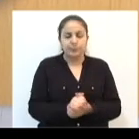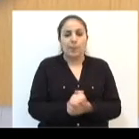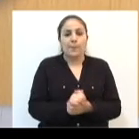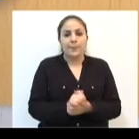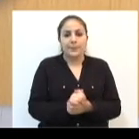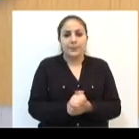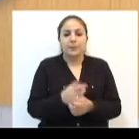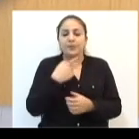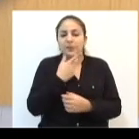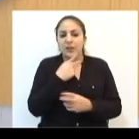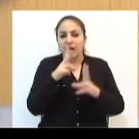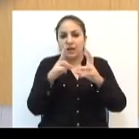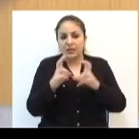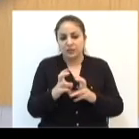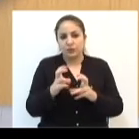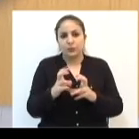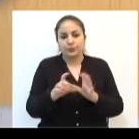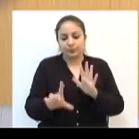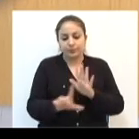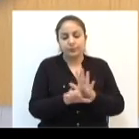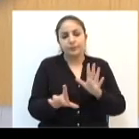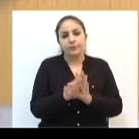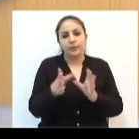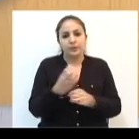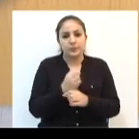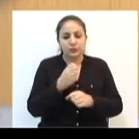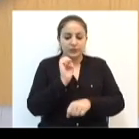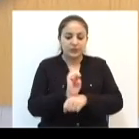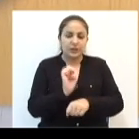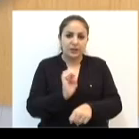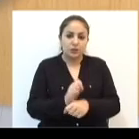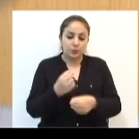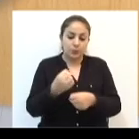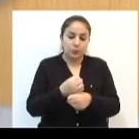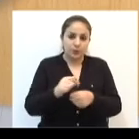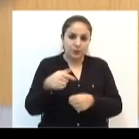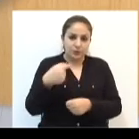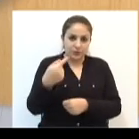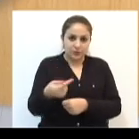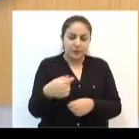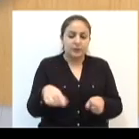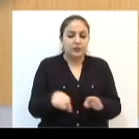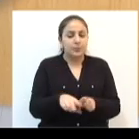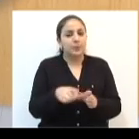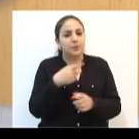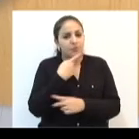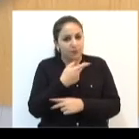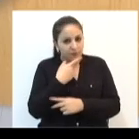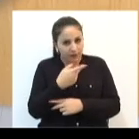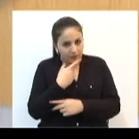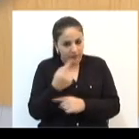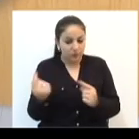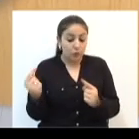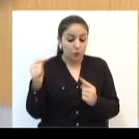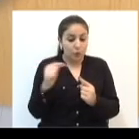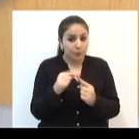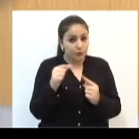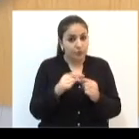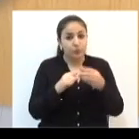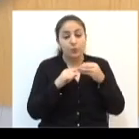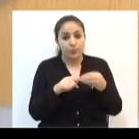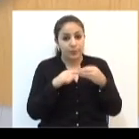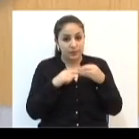para tratar da Lei Orçamentária do Estado para o próximo ano. Na ocasião, foram destacadas as prioridades